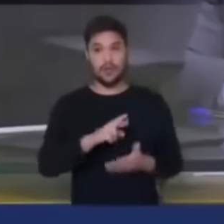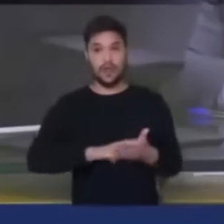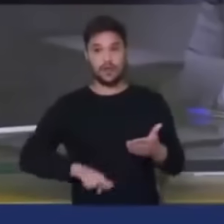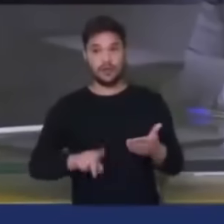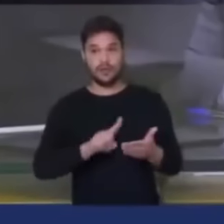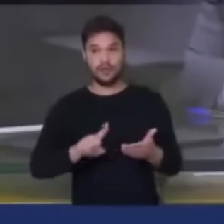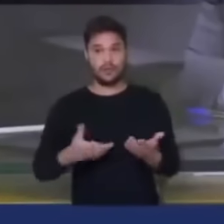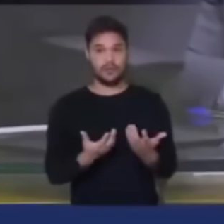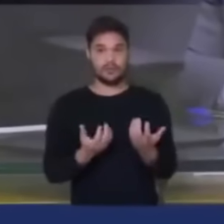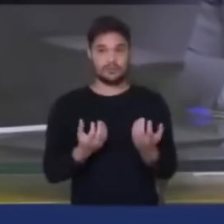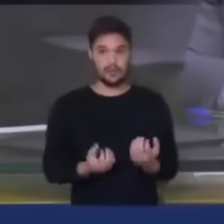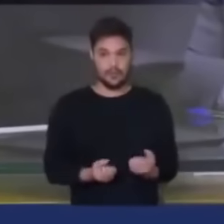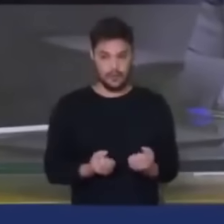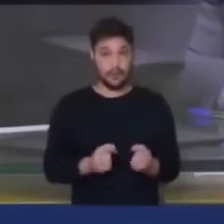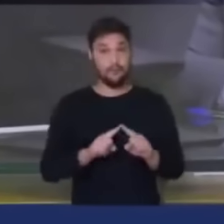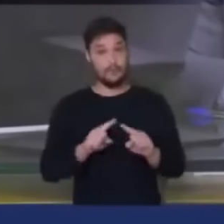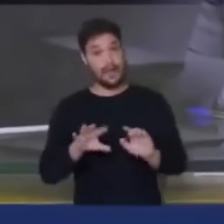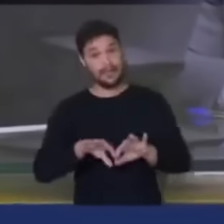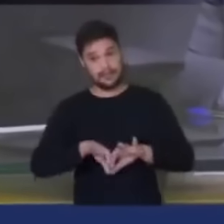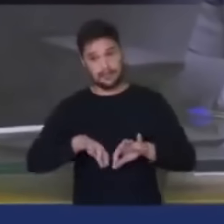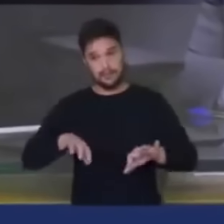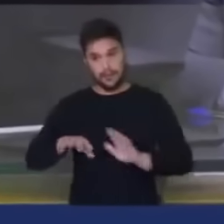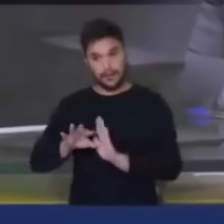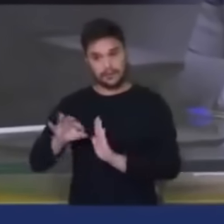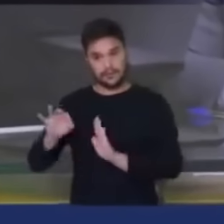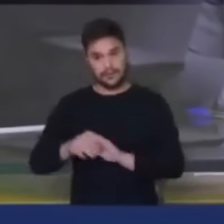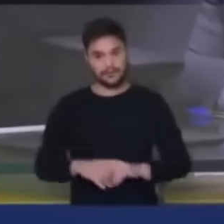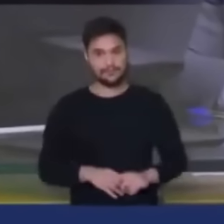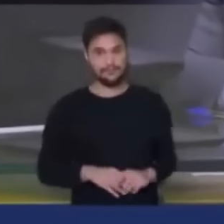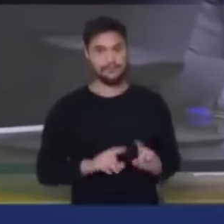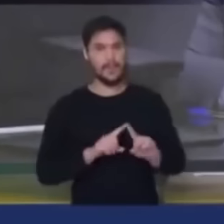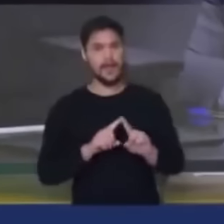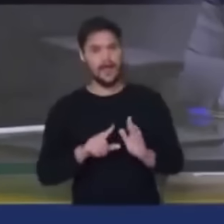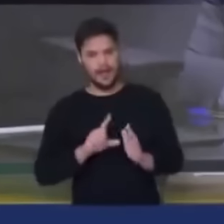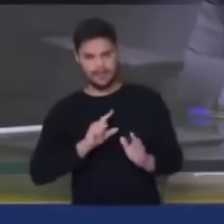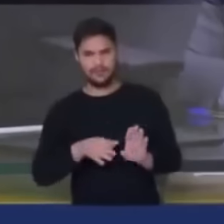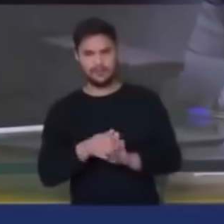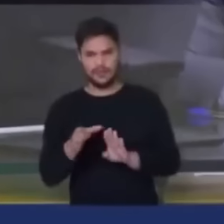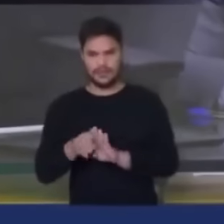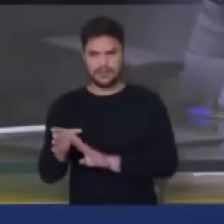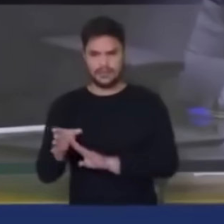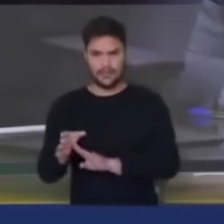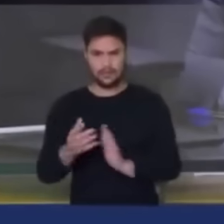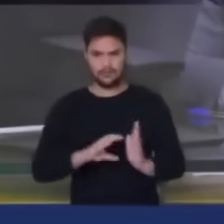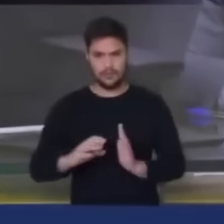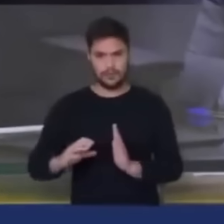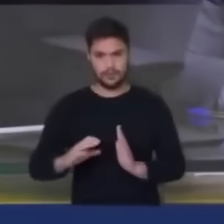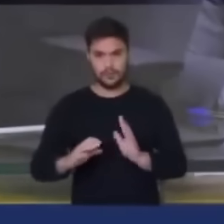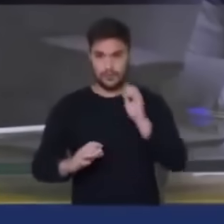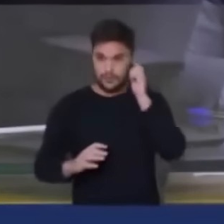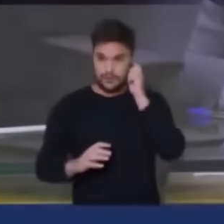rejeição, ressalvados os destaques. Antes das orientações de bancada,